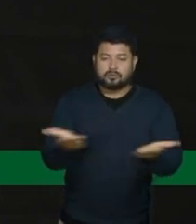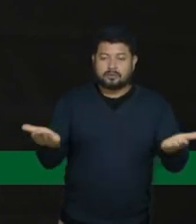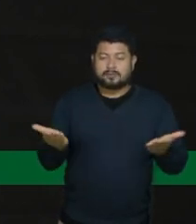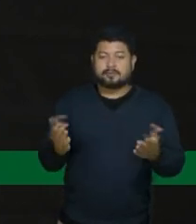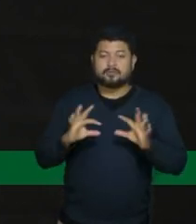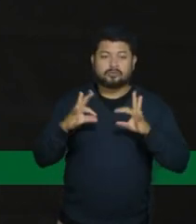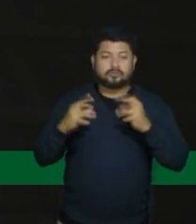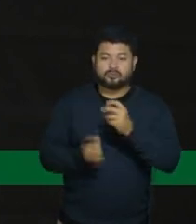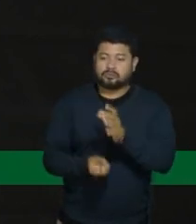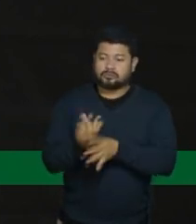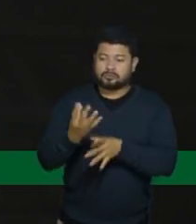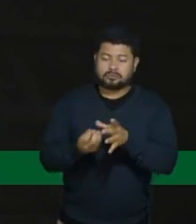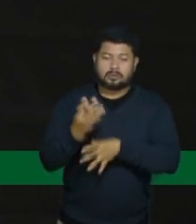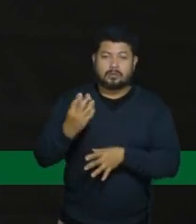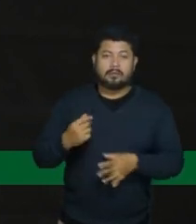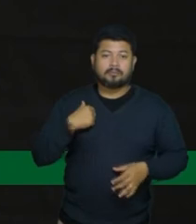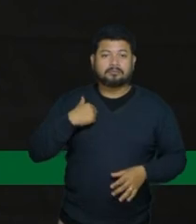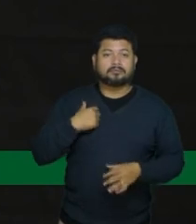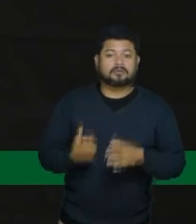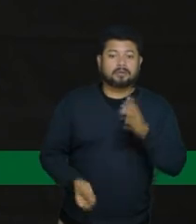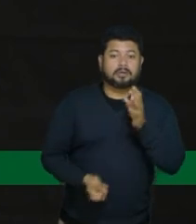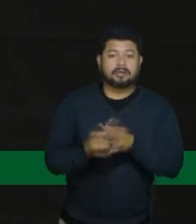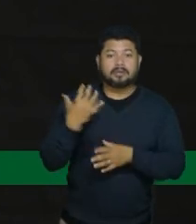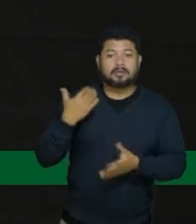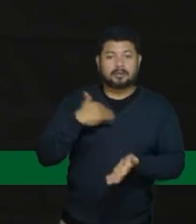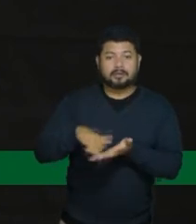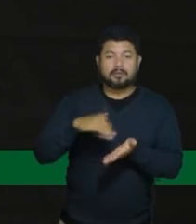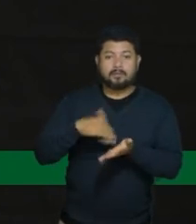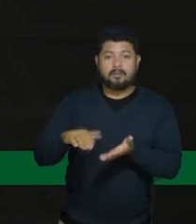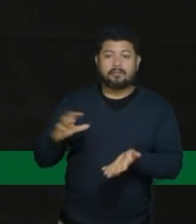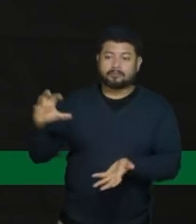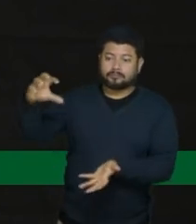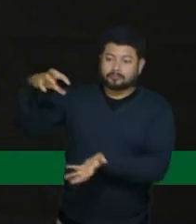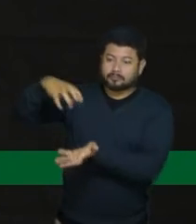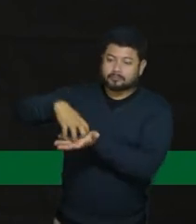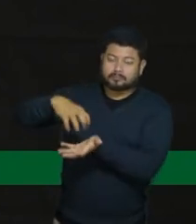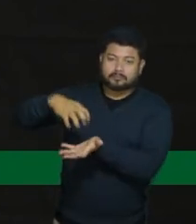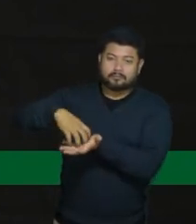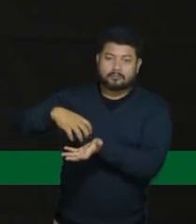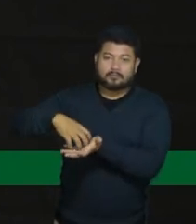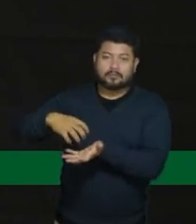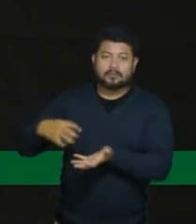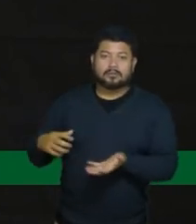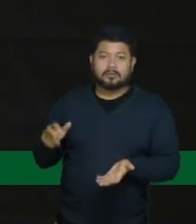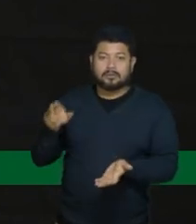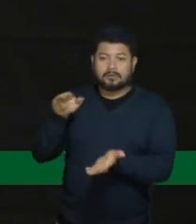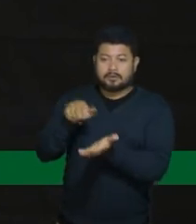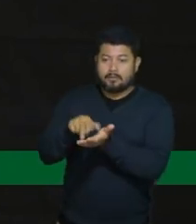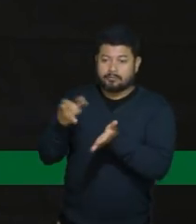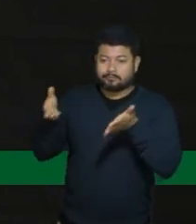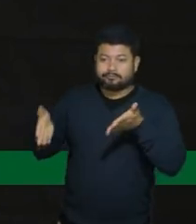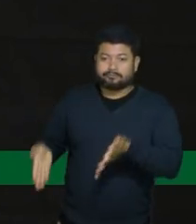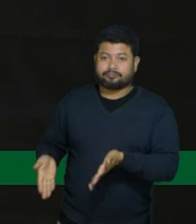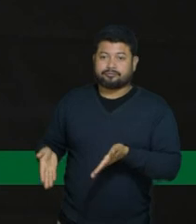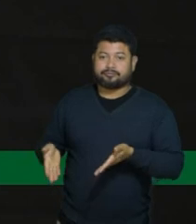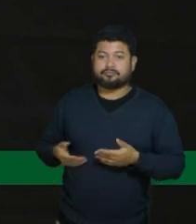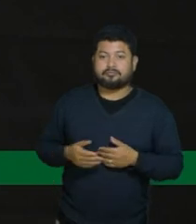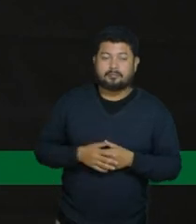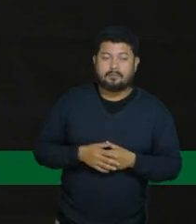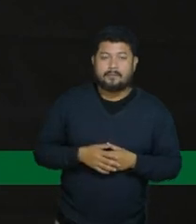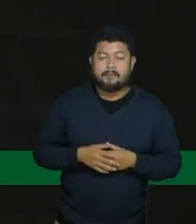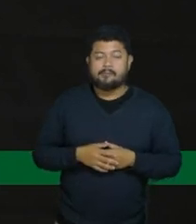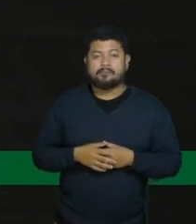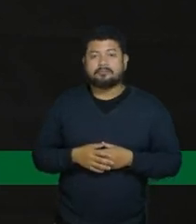produção. Construir como secretário a central funerária de Joinville, o primeiro serviço igual, único em